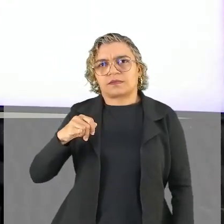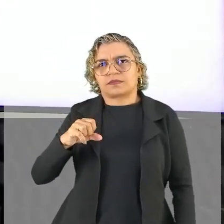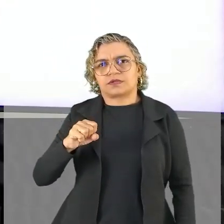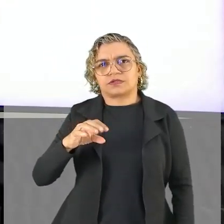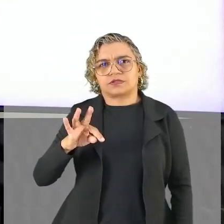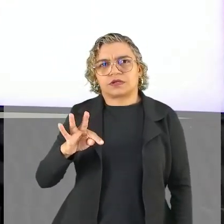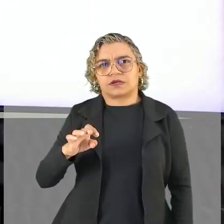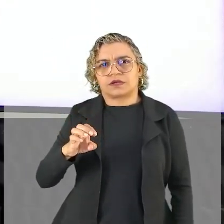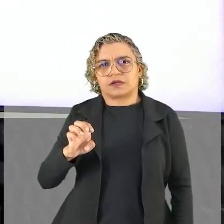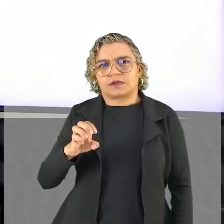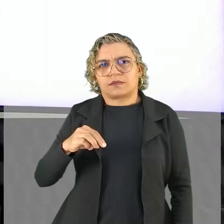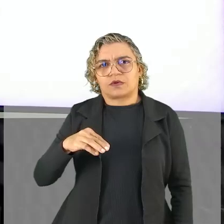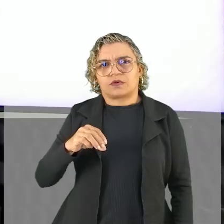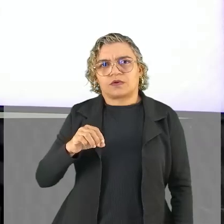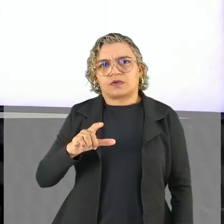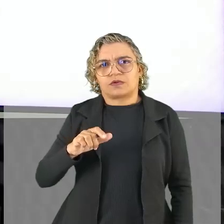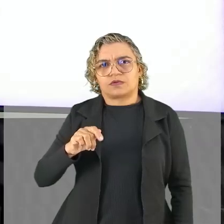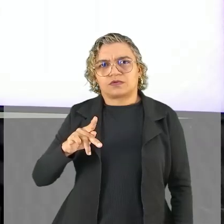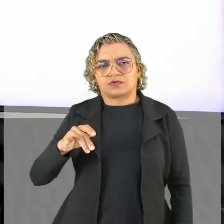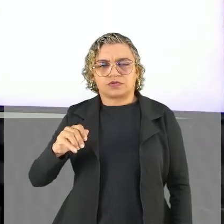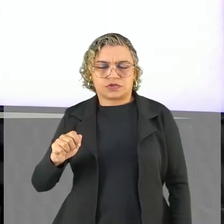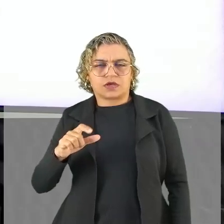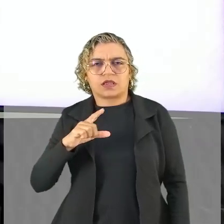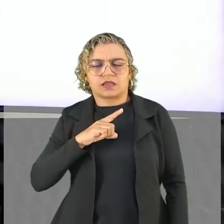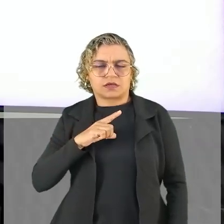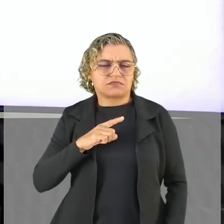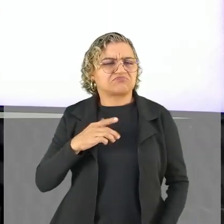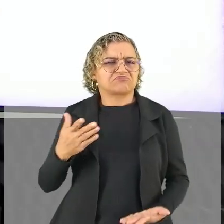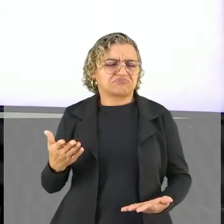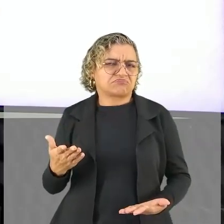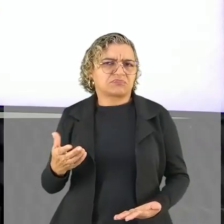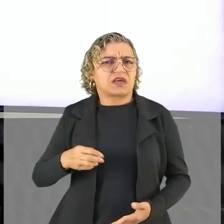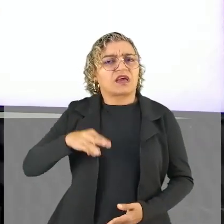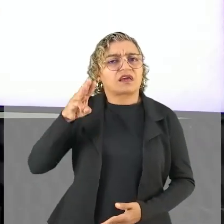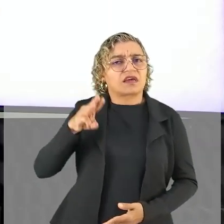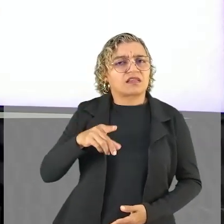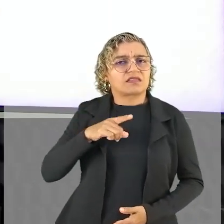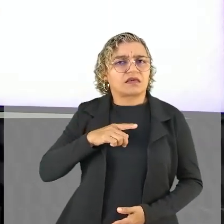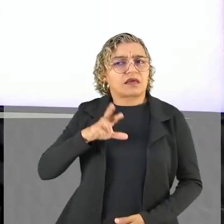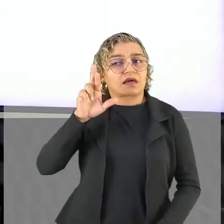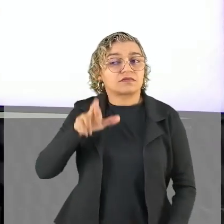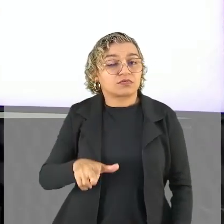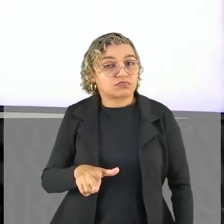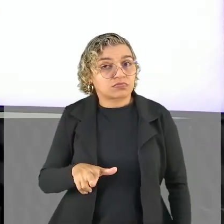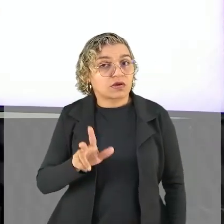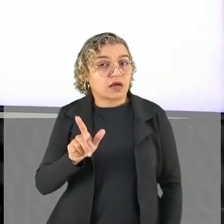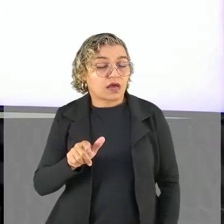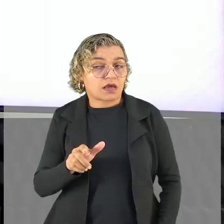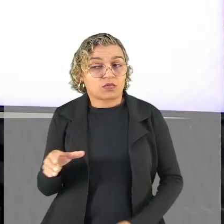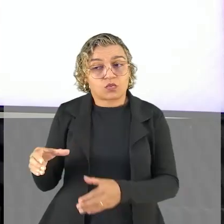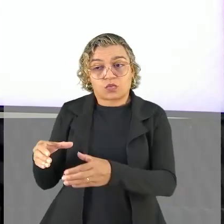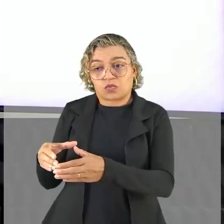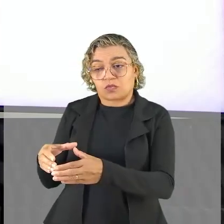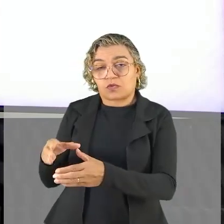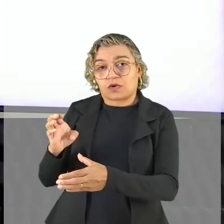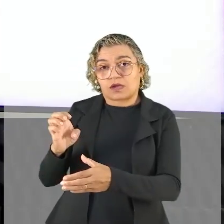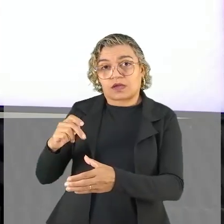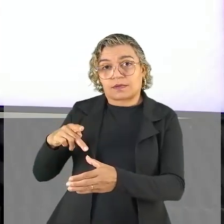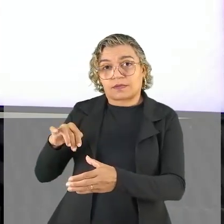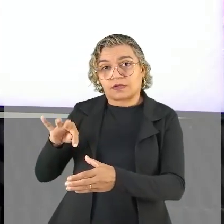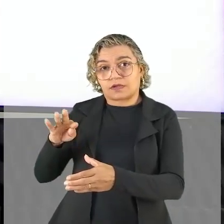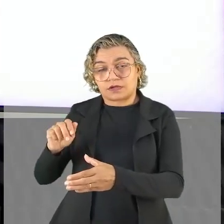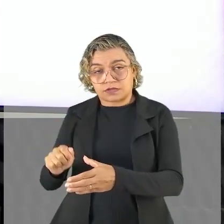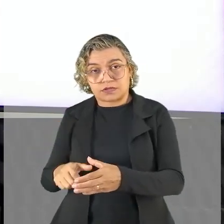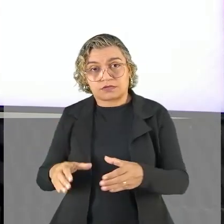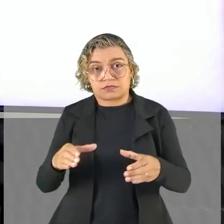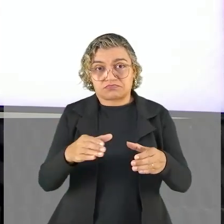aqui já percebendo que temos esse problema, nessa dicotomia. Afinal de contas, quem tem razão? Os empiristas, os racionalistas? A gente vai ter um cara